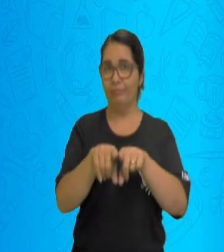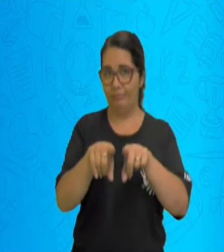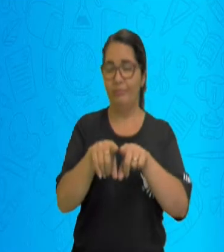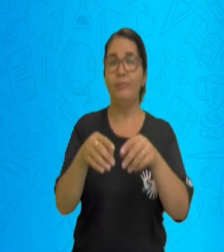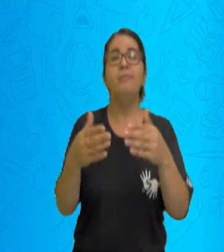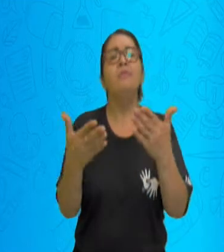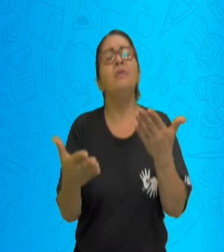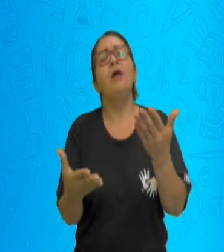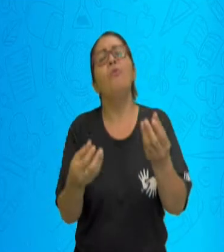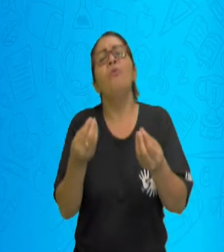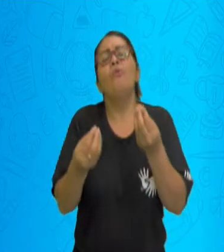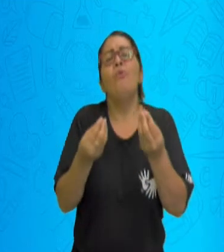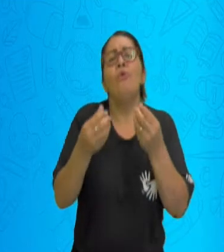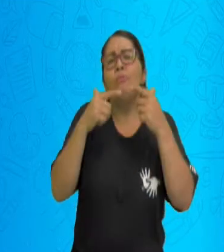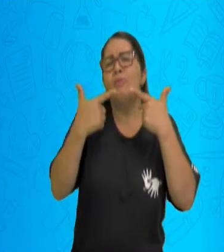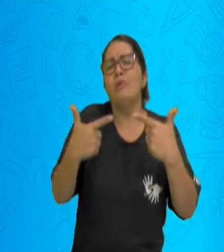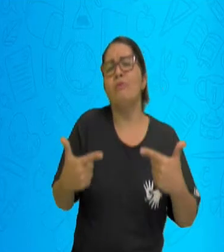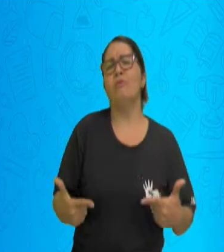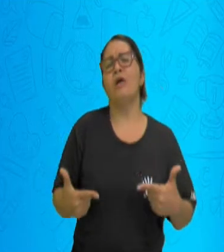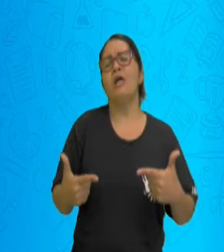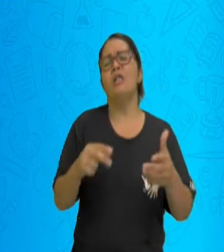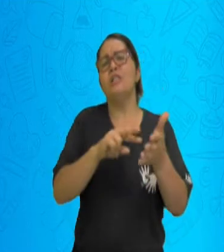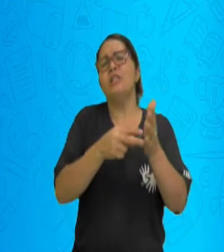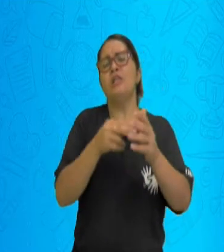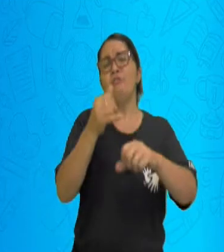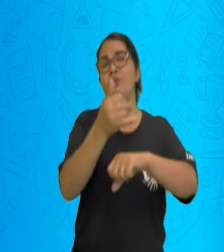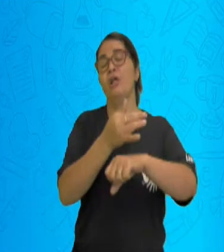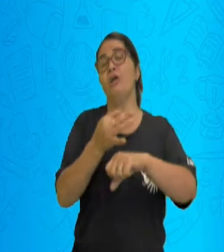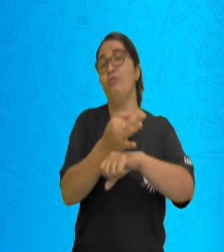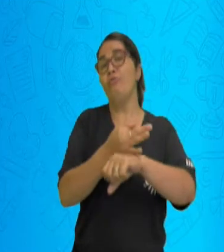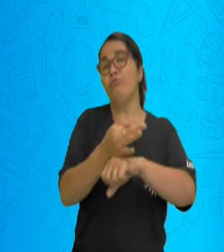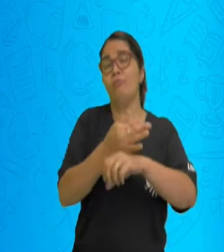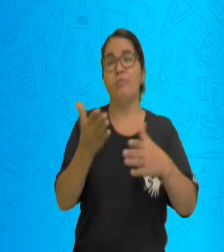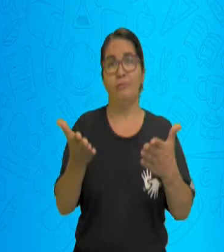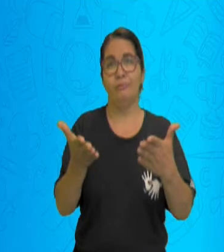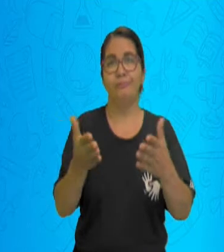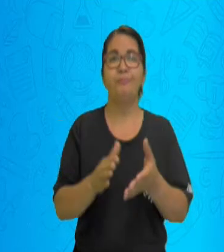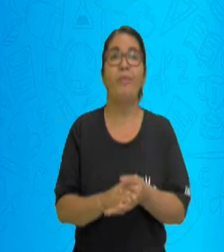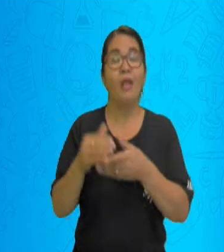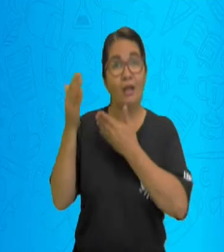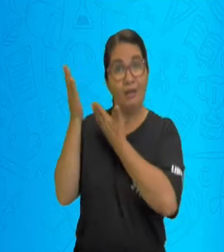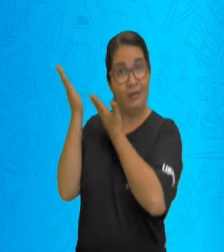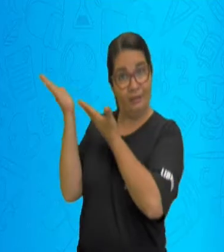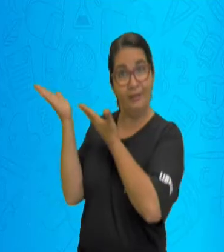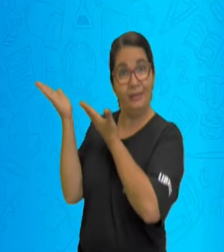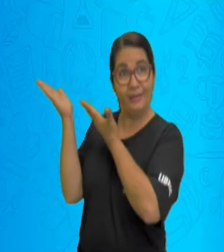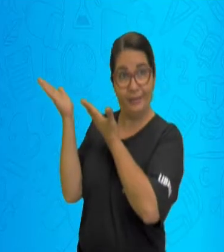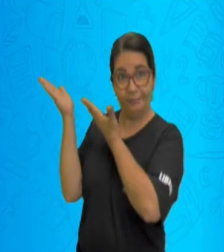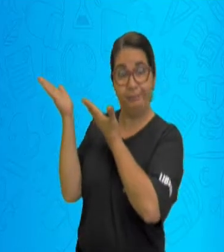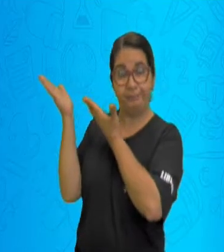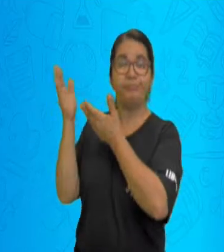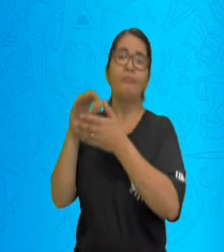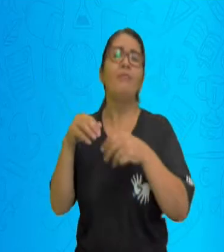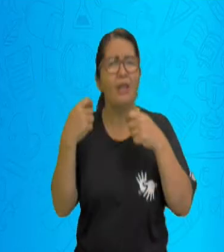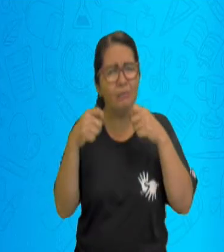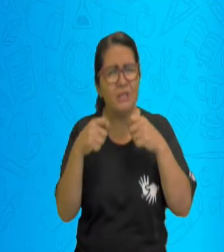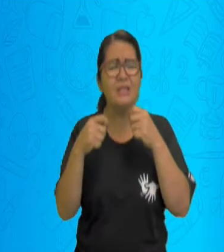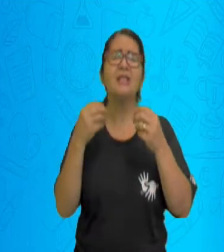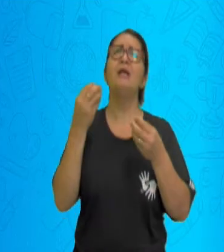Então, linguagem formal. Bem, precisamos aqui ilustrar bem essa linguagem